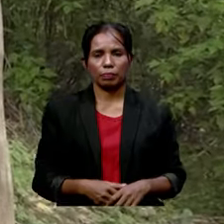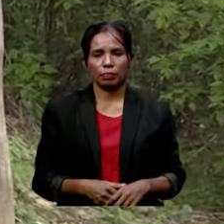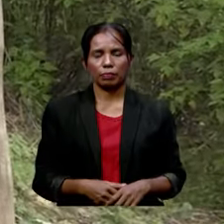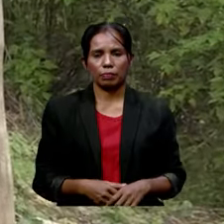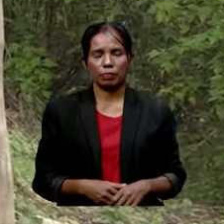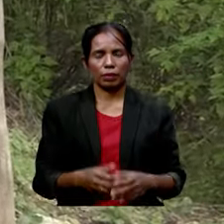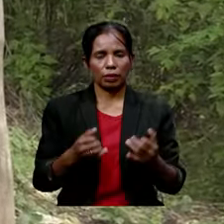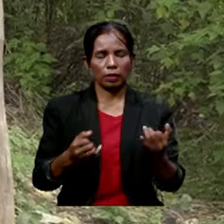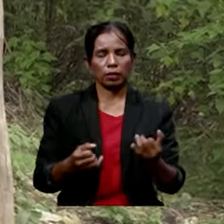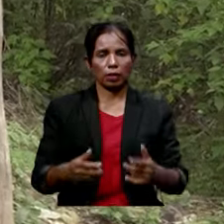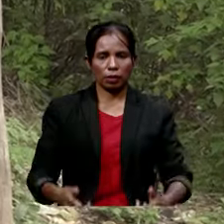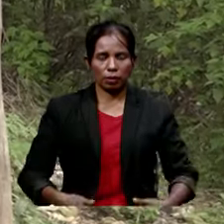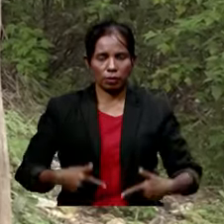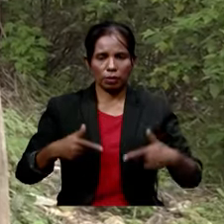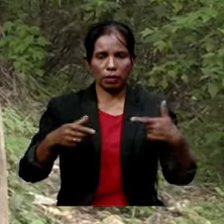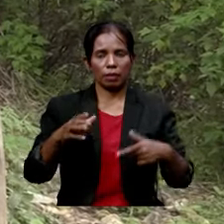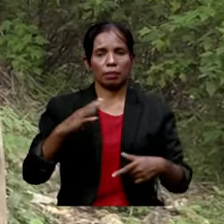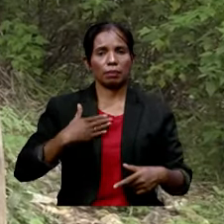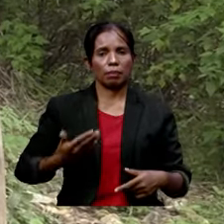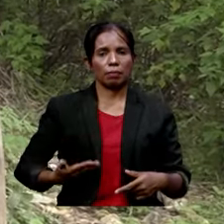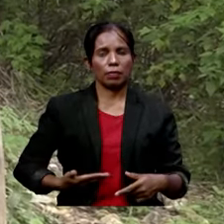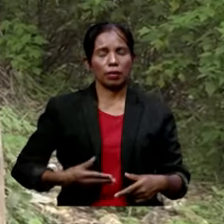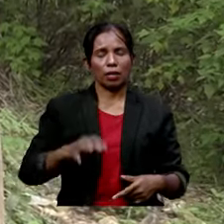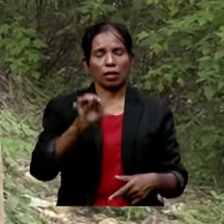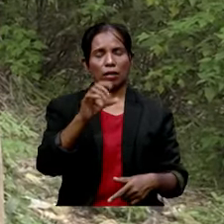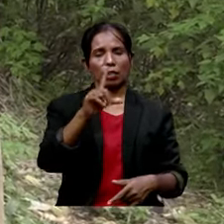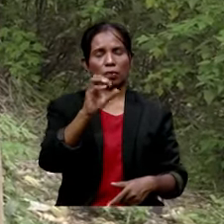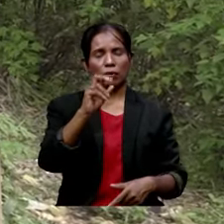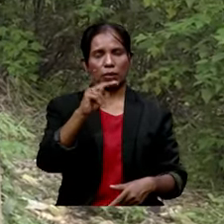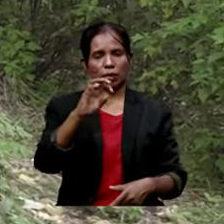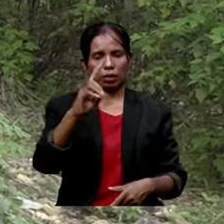Ida nema condição muris mana Florinda huni wande gracio durante ne.